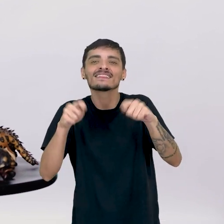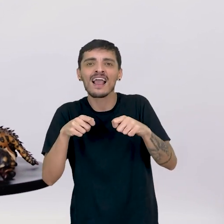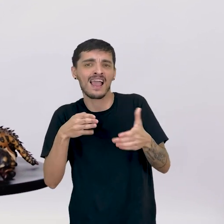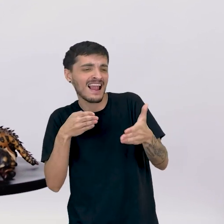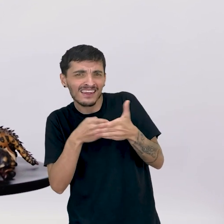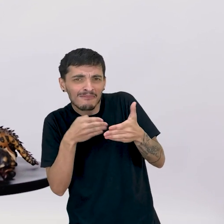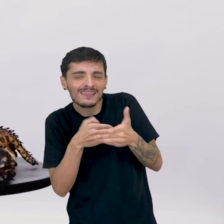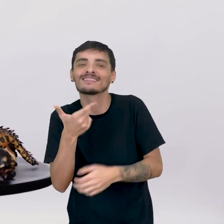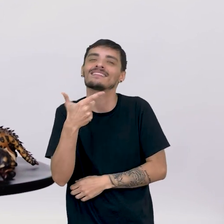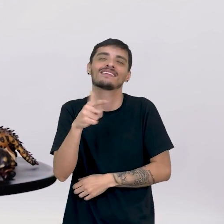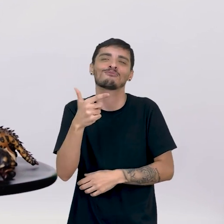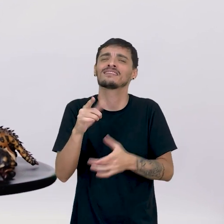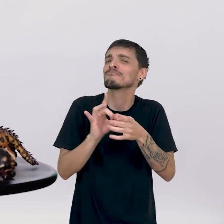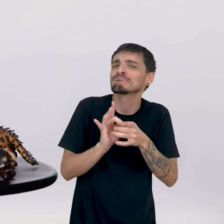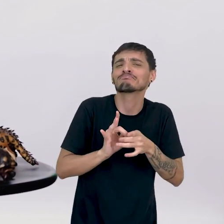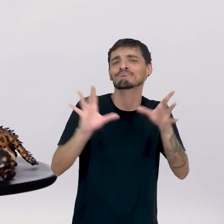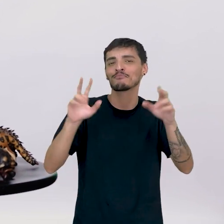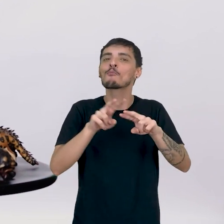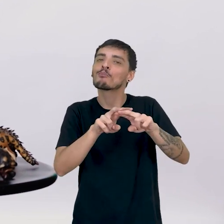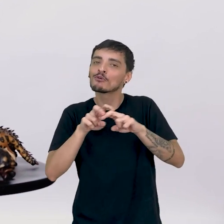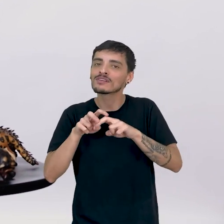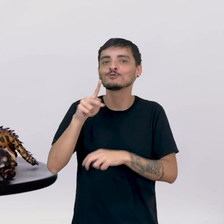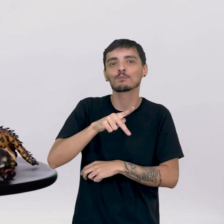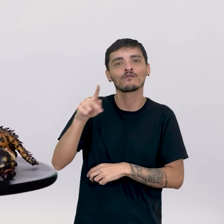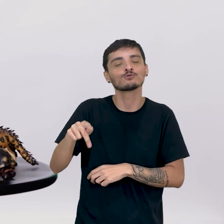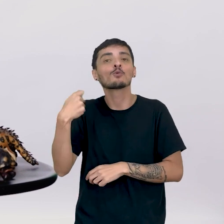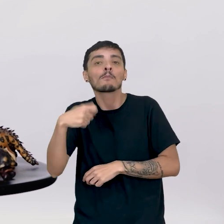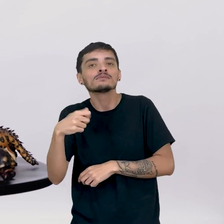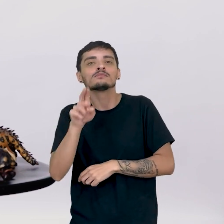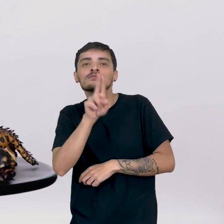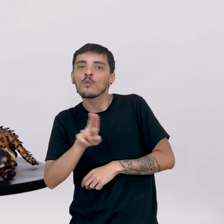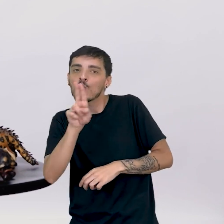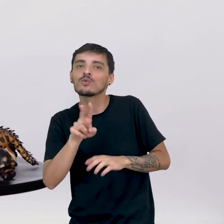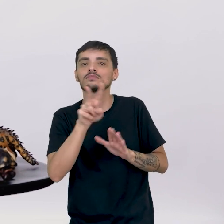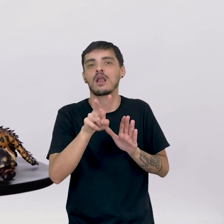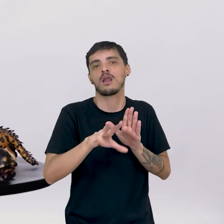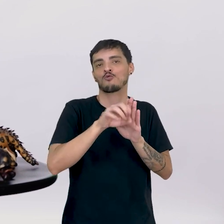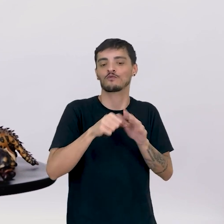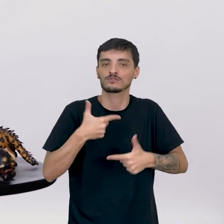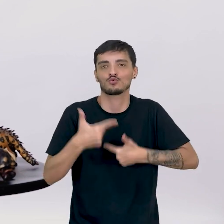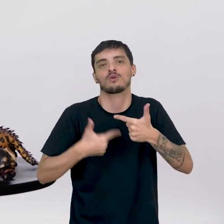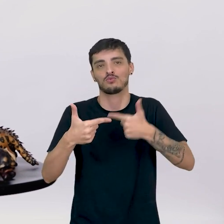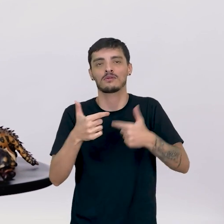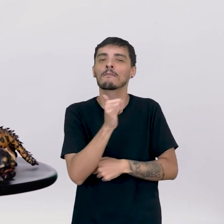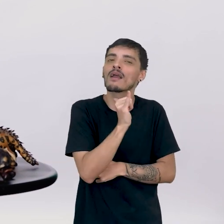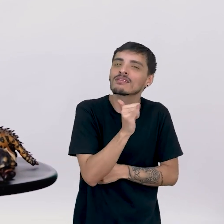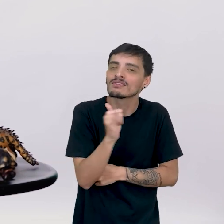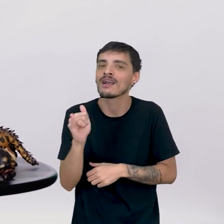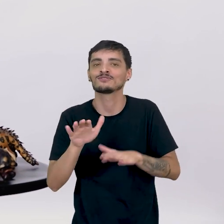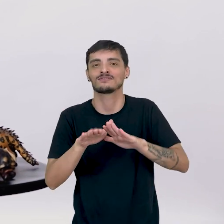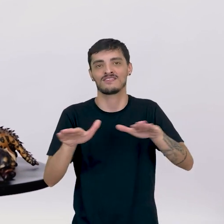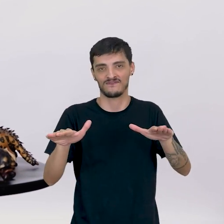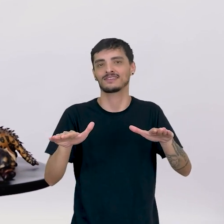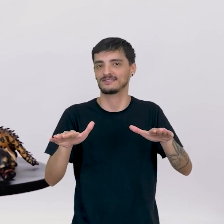de criação pela linguagem audiovisual é ilimitado e um grande parceiro dos professores para narrarem seu trabalho em intersecção com